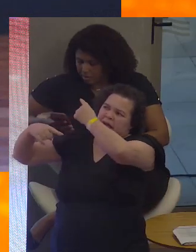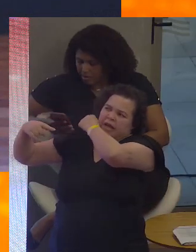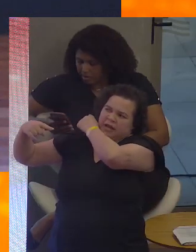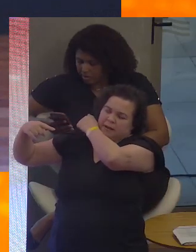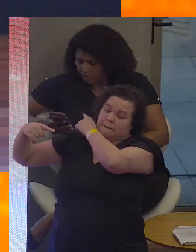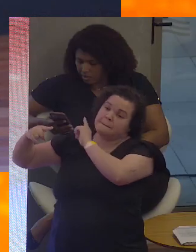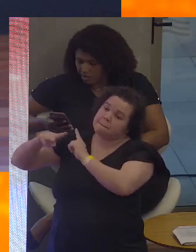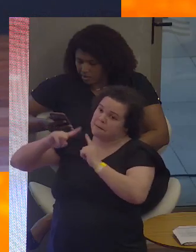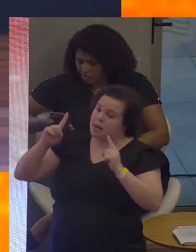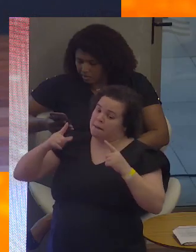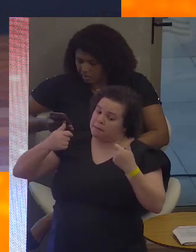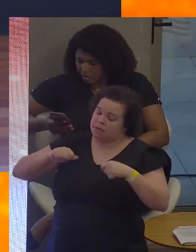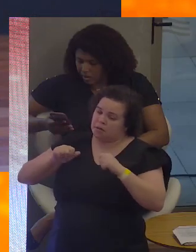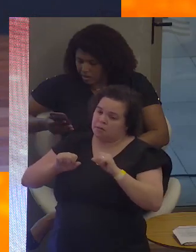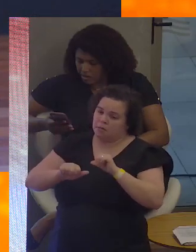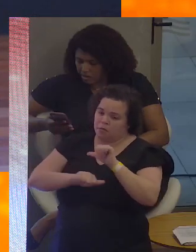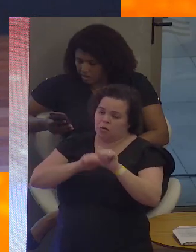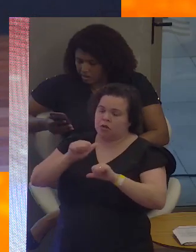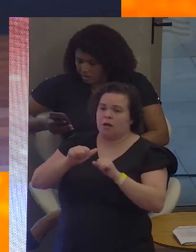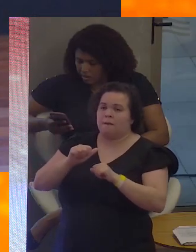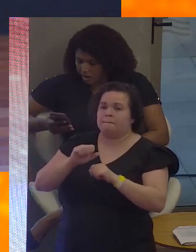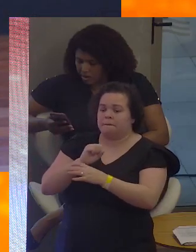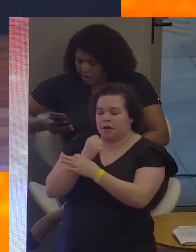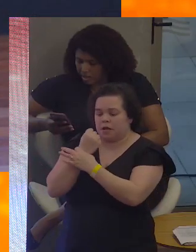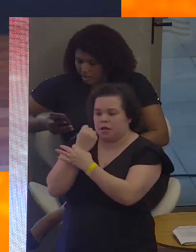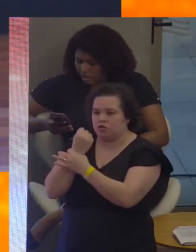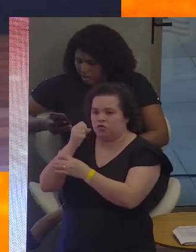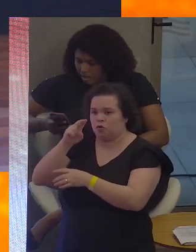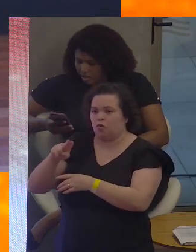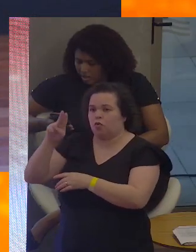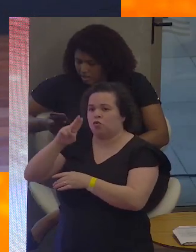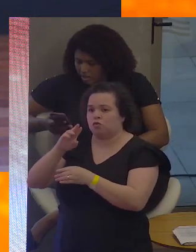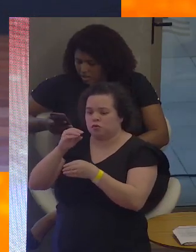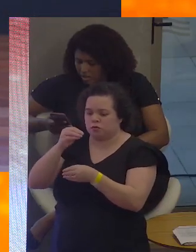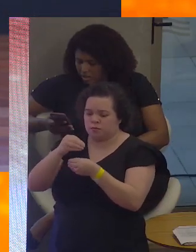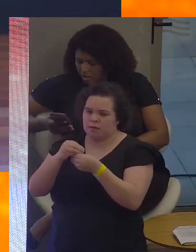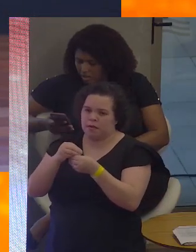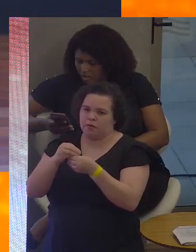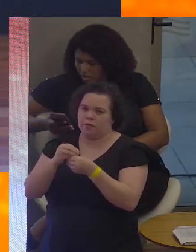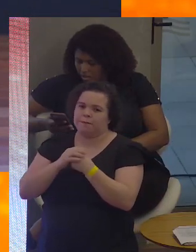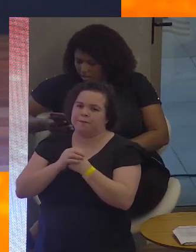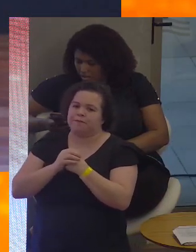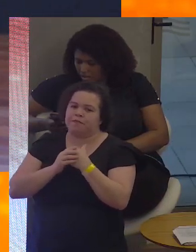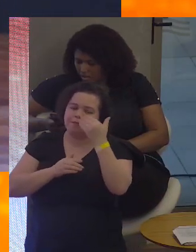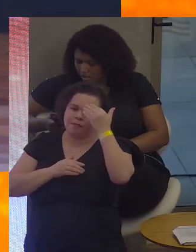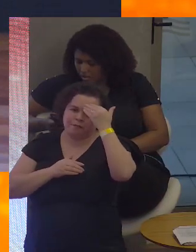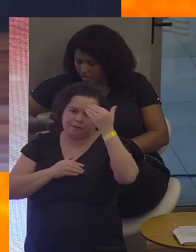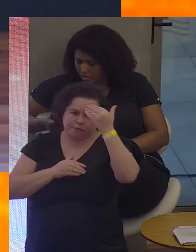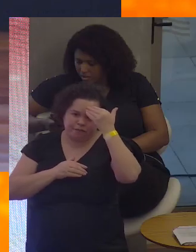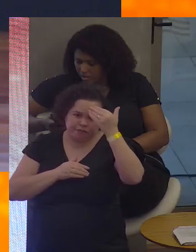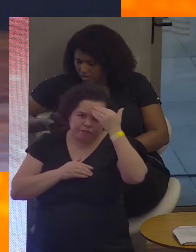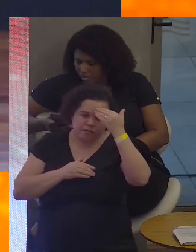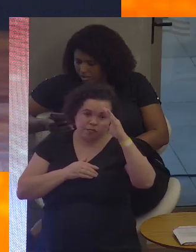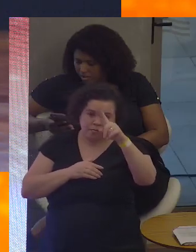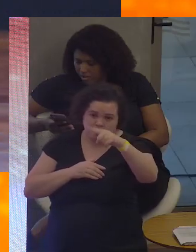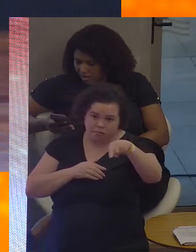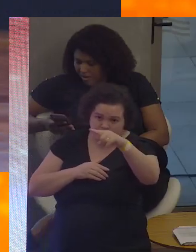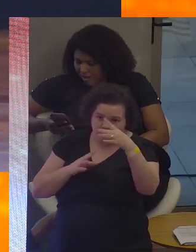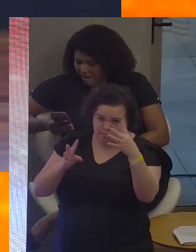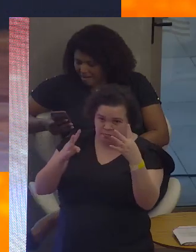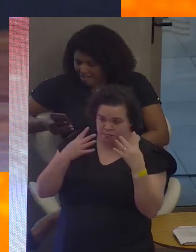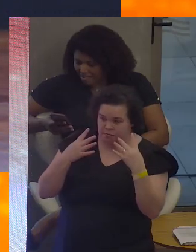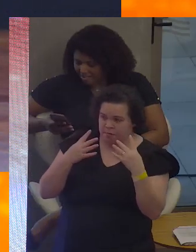coisa vai ter que mudar para garantir a segurança do uso lá dos suplementos. Bom, agradeço a atenção de